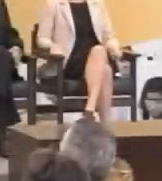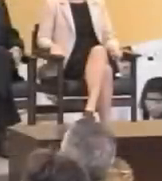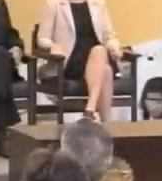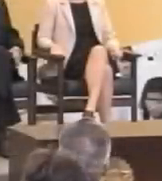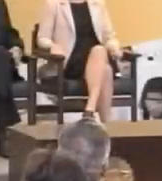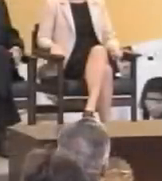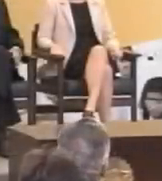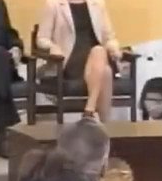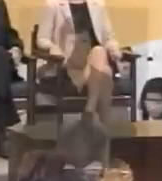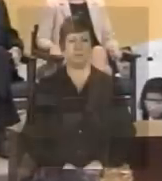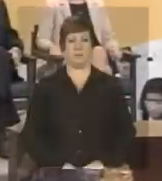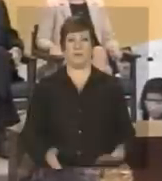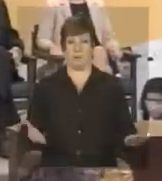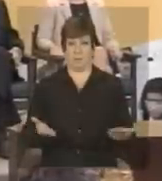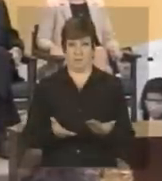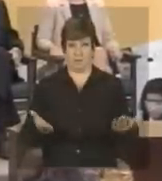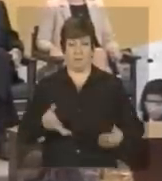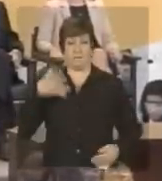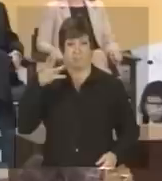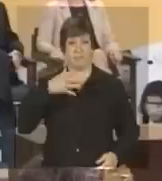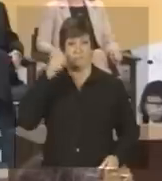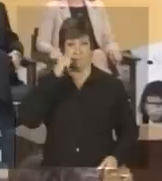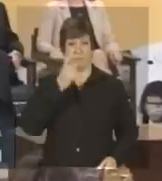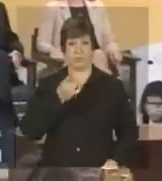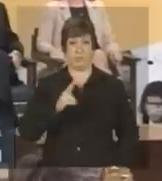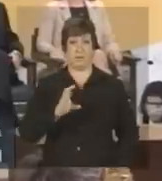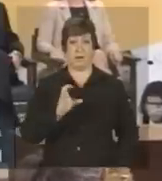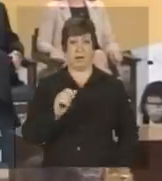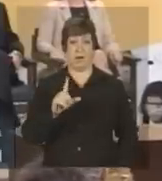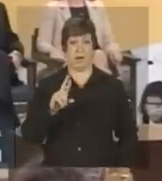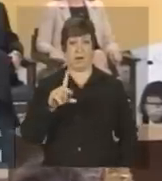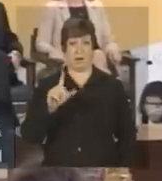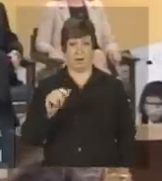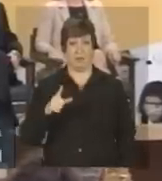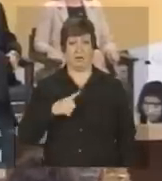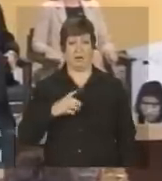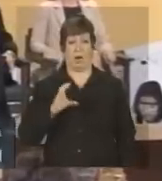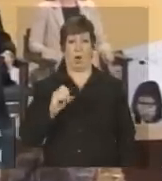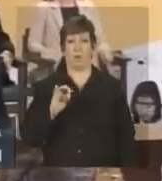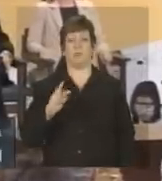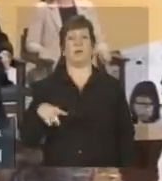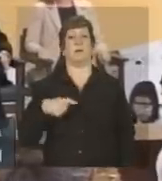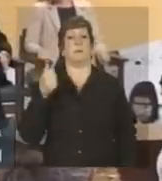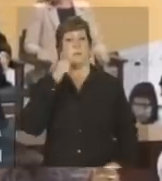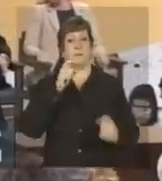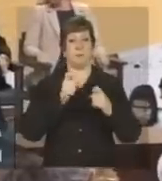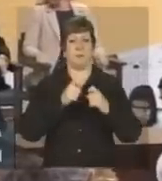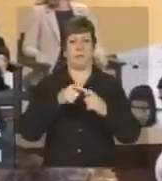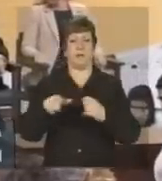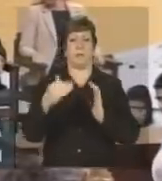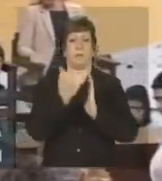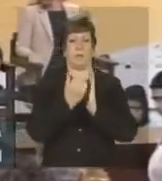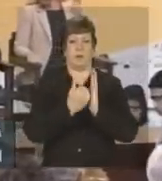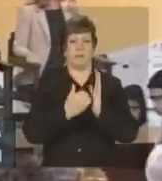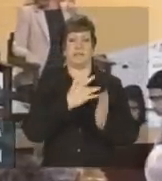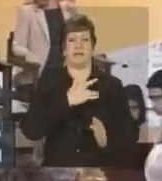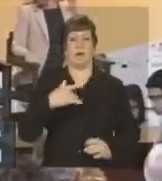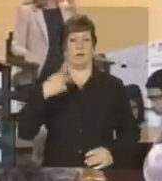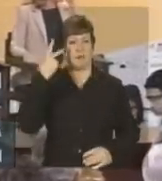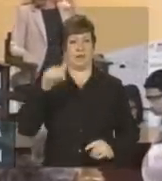Nesse momento, ouviremos palavras da doutora Carla Laís Ribeiro da Costa, médica do Programa Saúde da